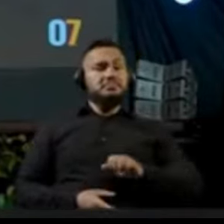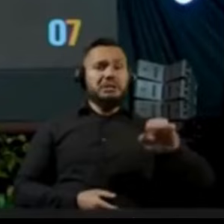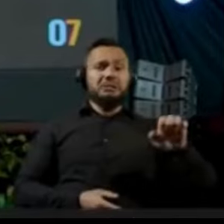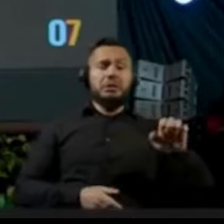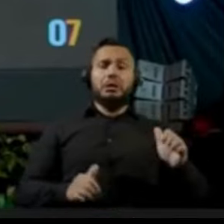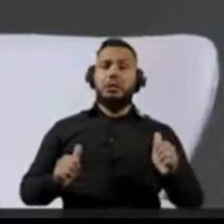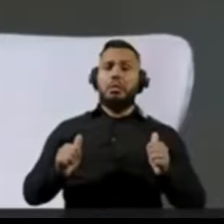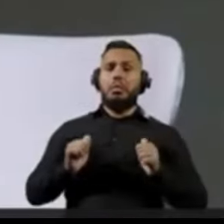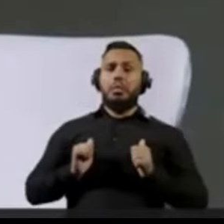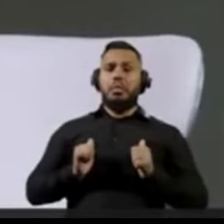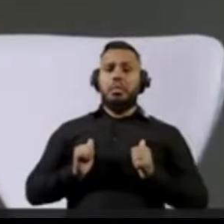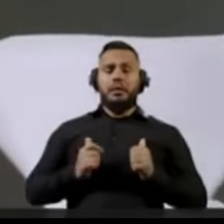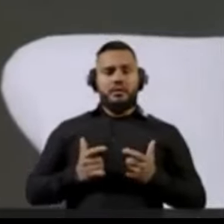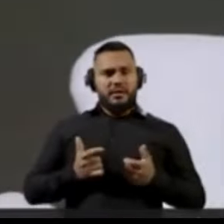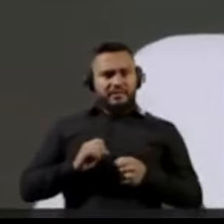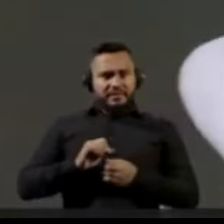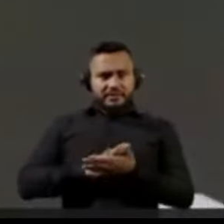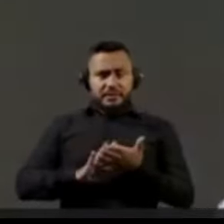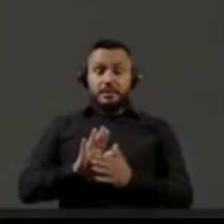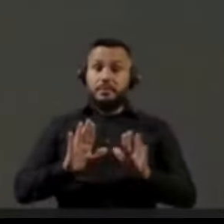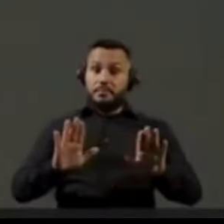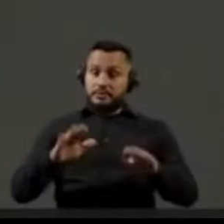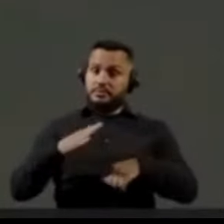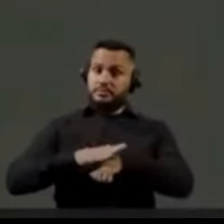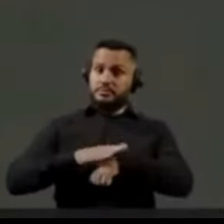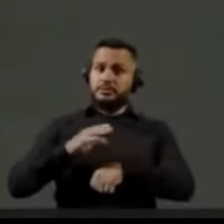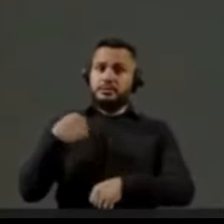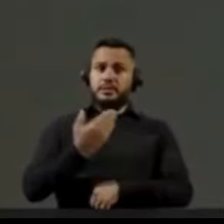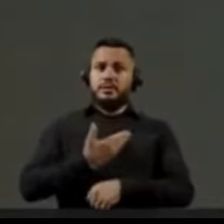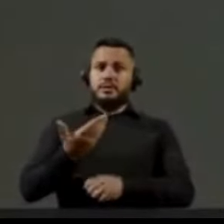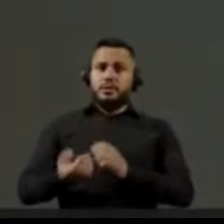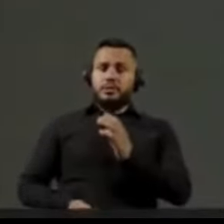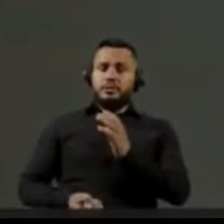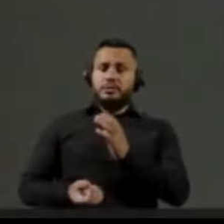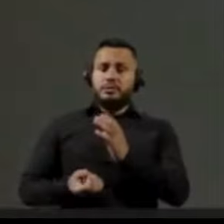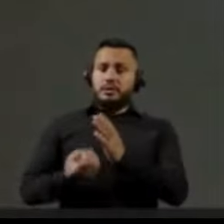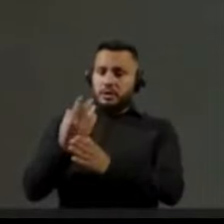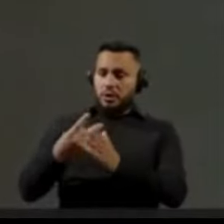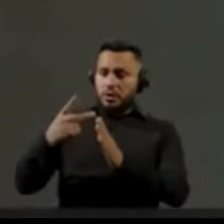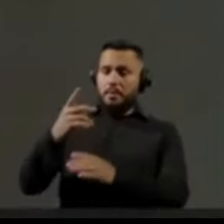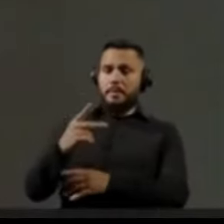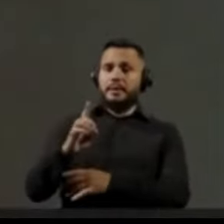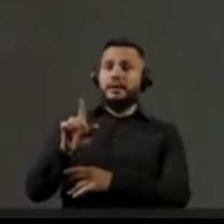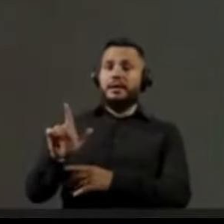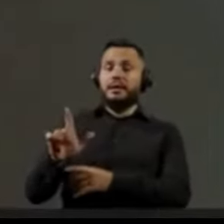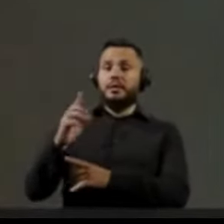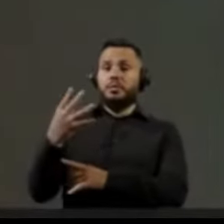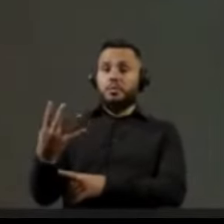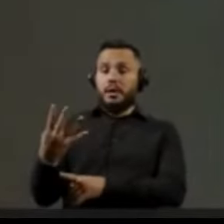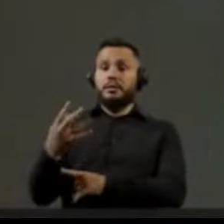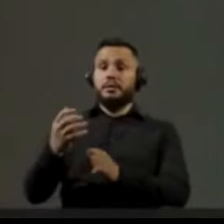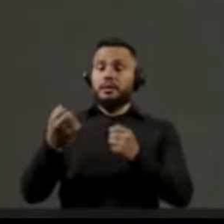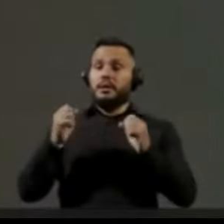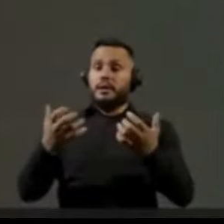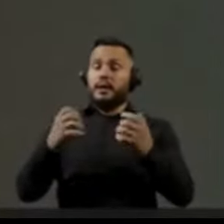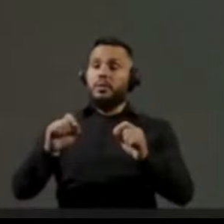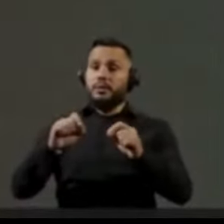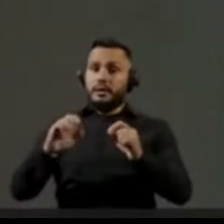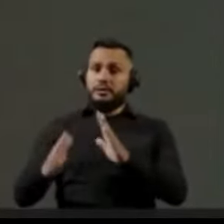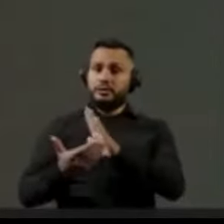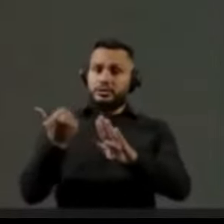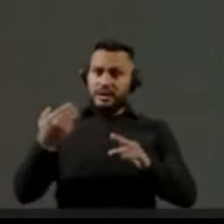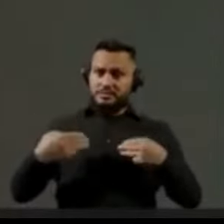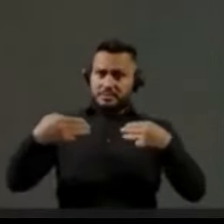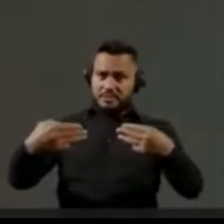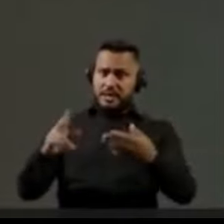de derrubar. Mas quando pautamos o PDL 4, que quer extinguir esse Ministério da Verdade do governo federal,